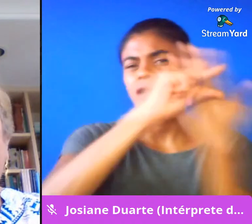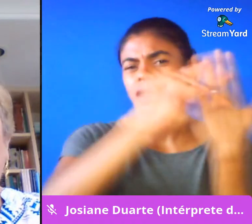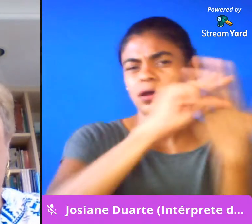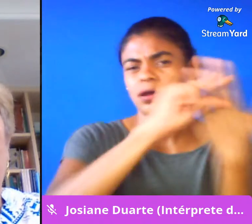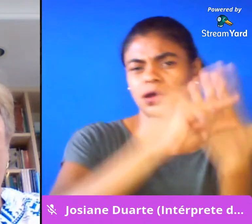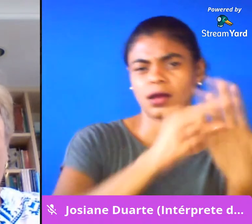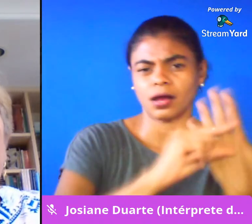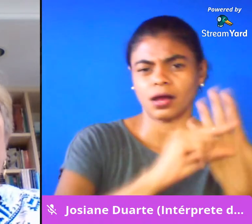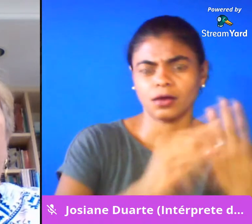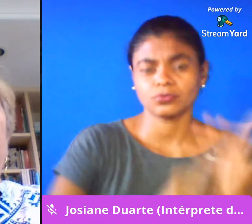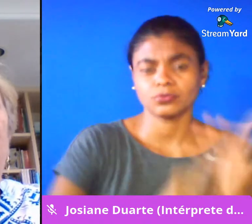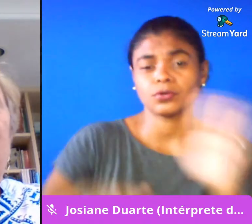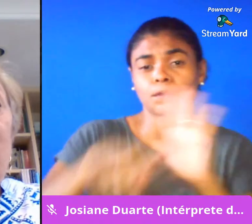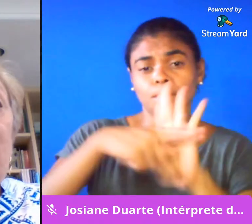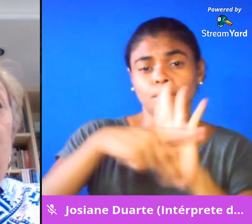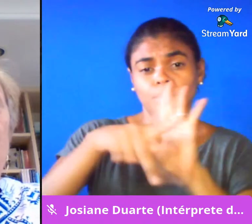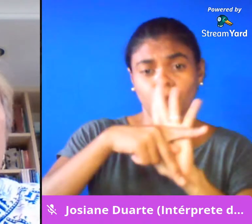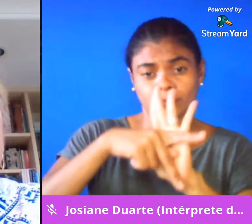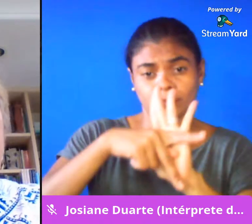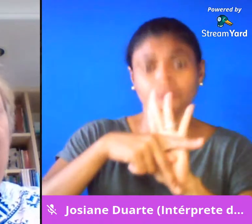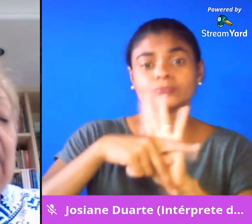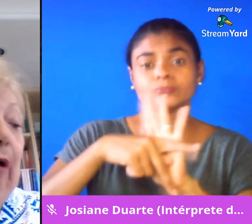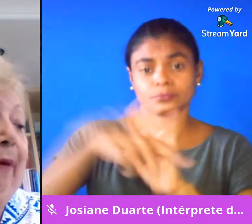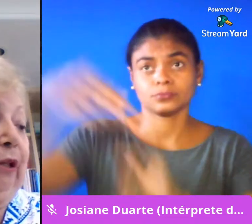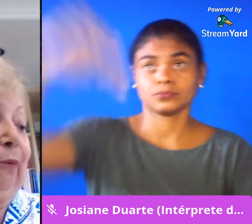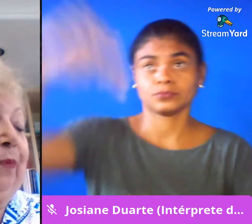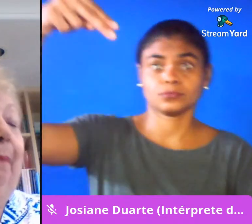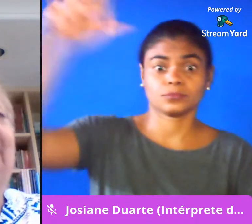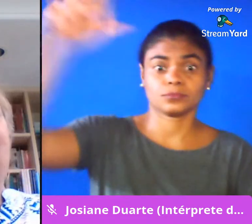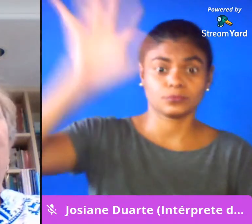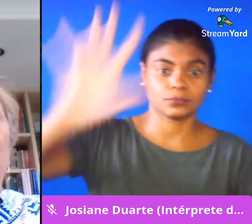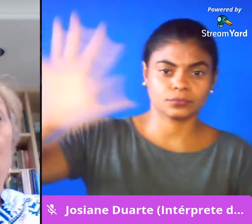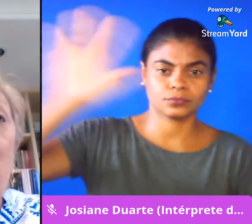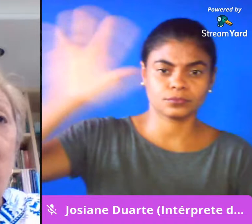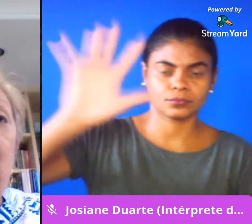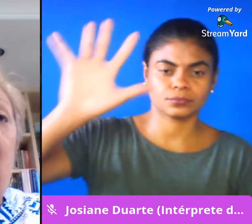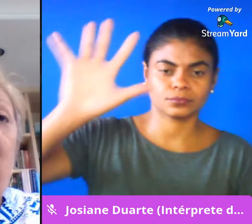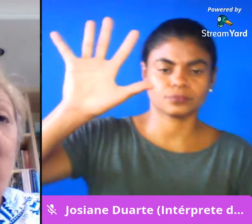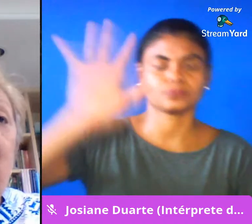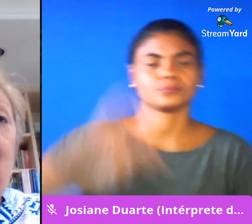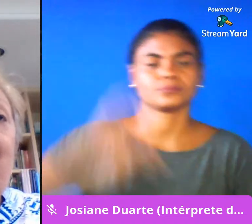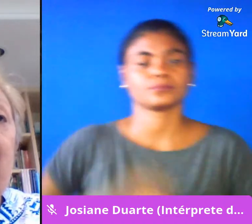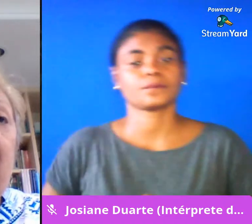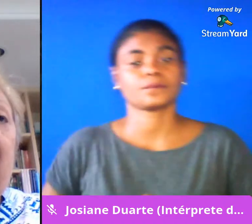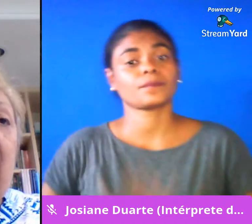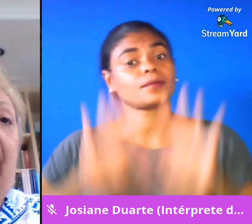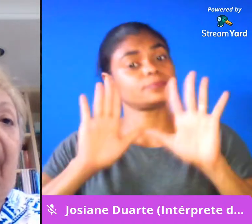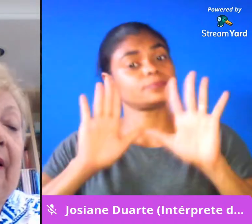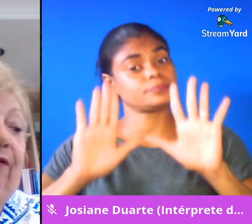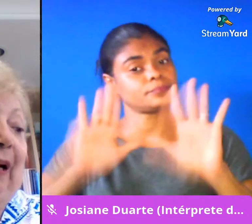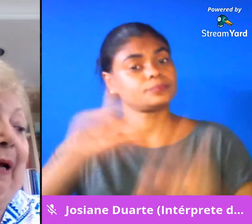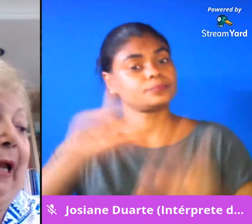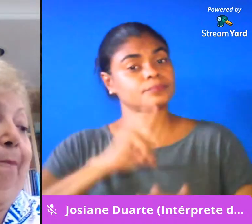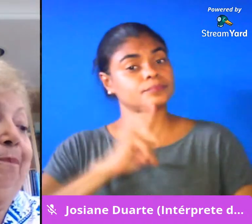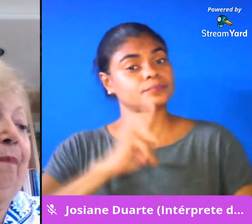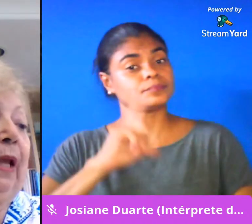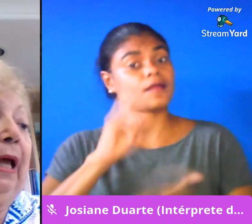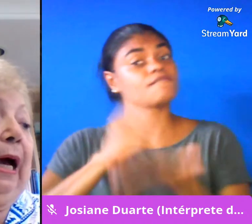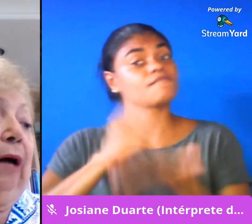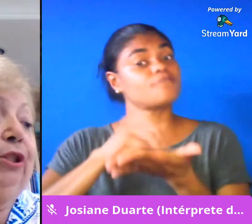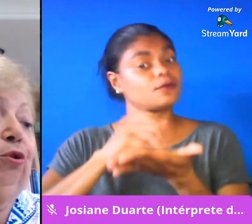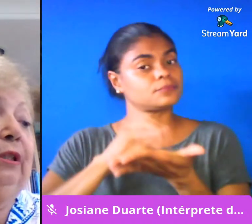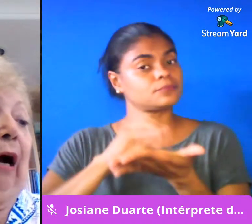e Graciliano Ramos. Esses são os que a gente já está trabalhando nesse momento. Mas ainda temos outros que nós vamos também